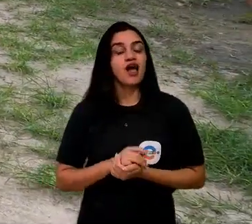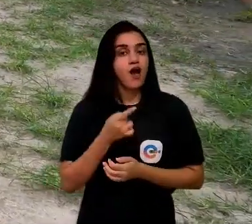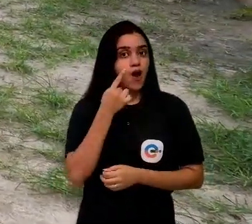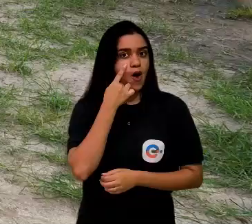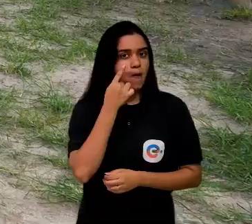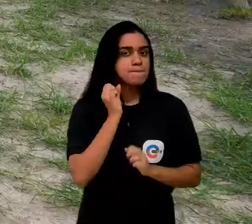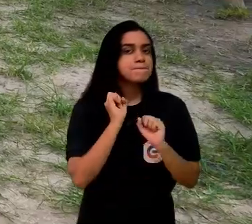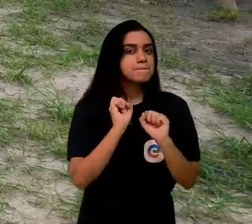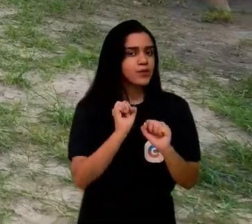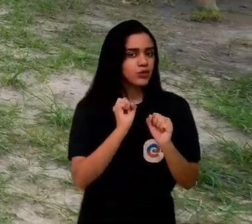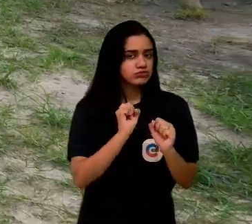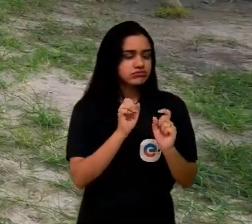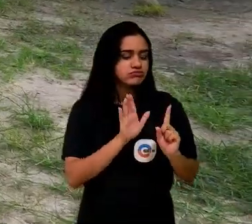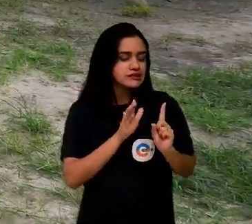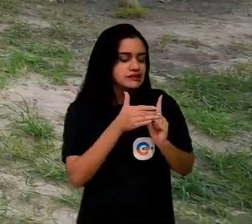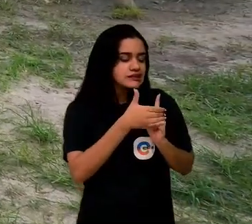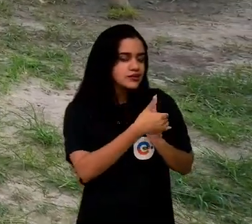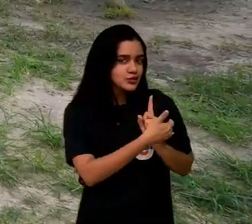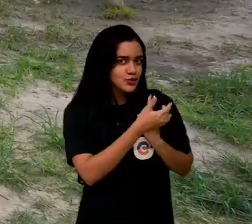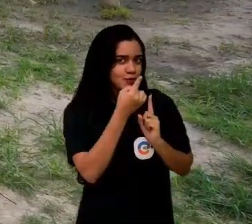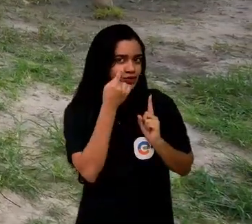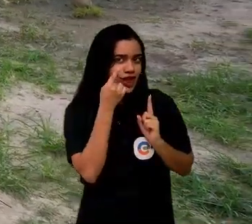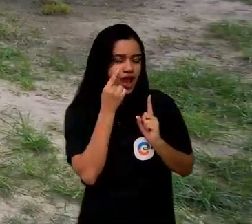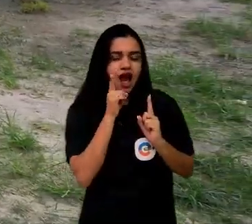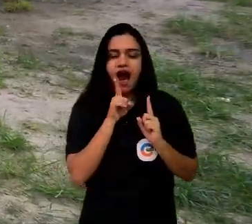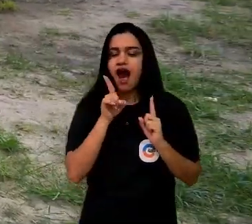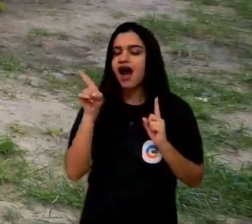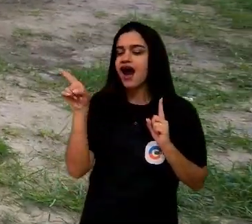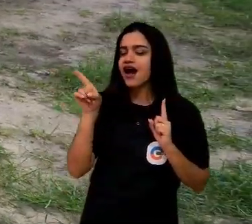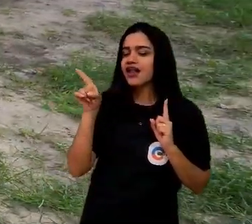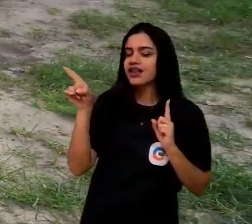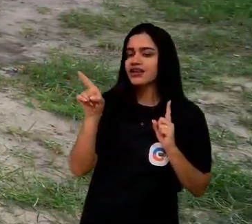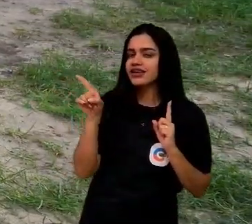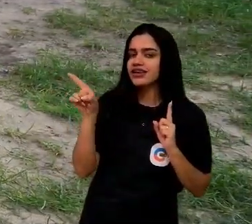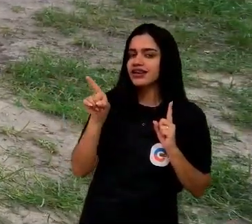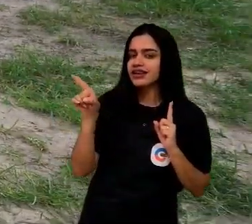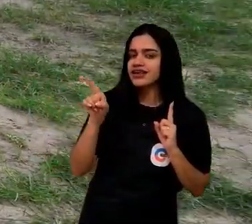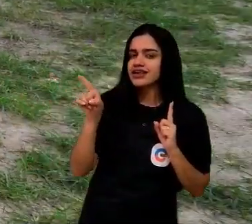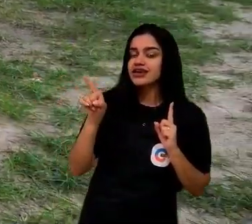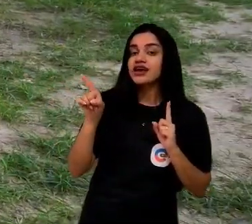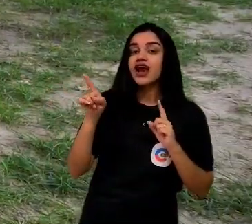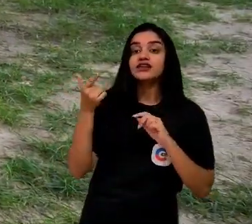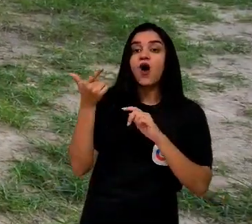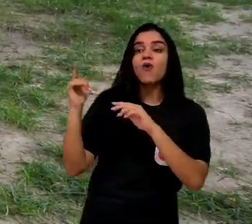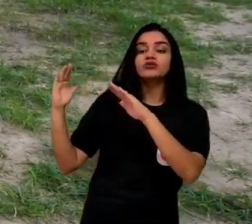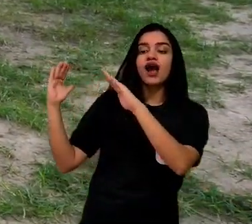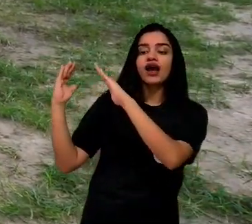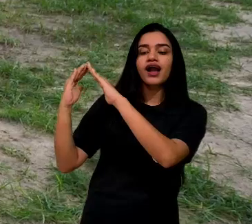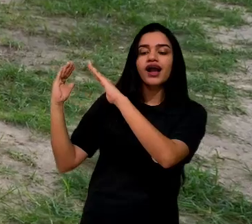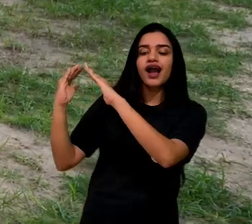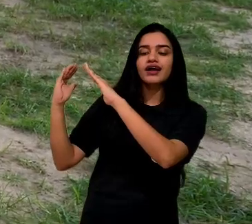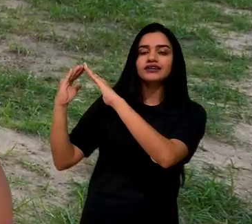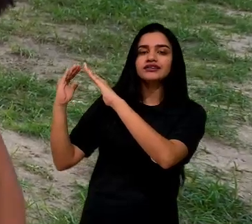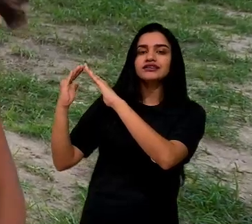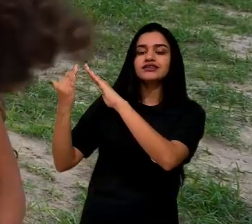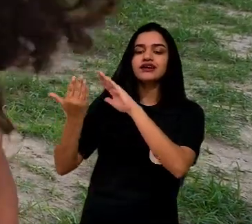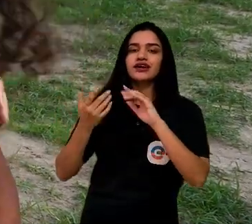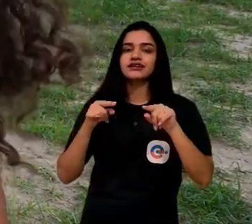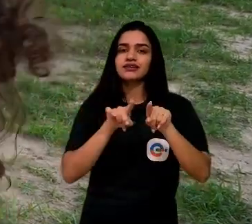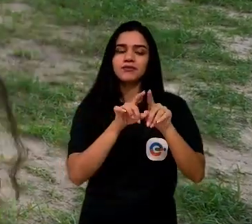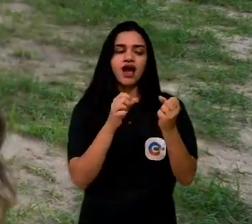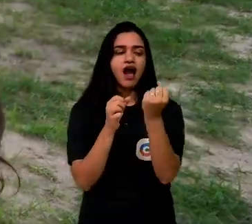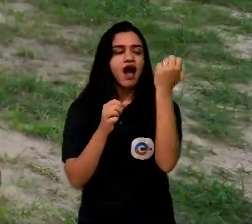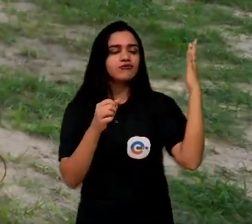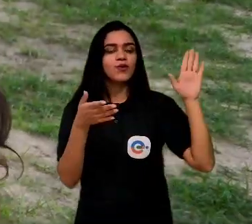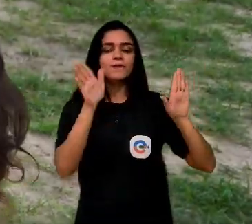se esconder ali embaixo. A gente pode se esconder também ali naquela outra casinha e atrás das árvores, tá certo? E o